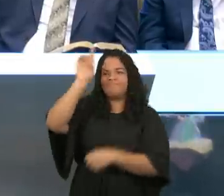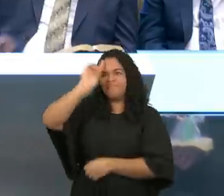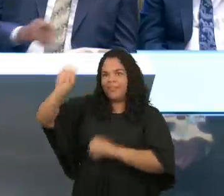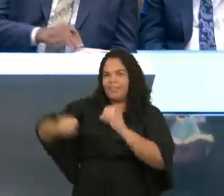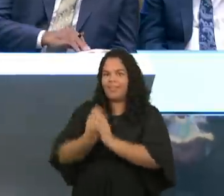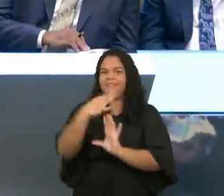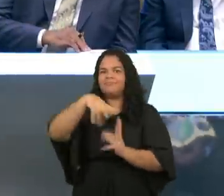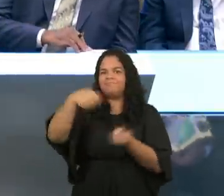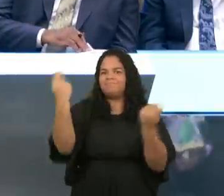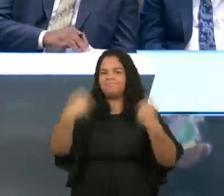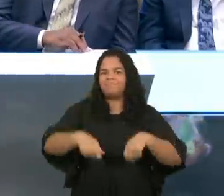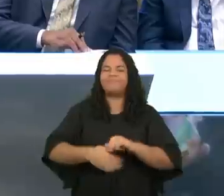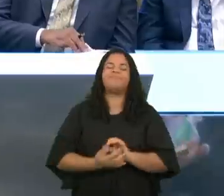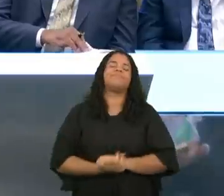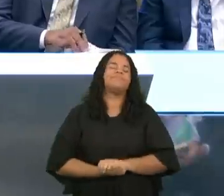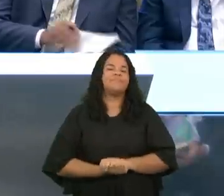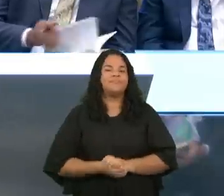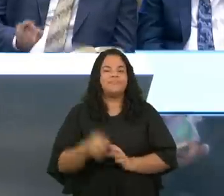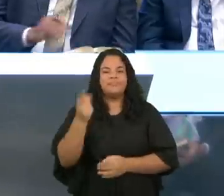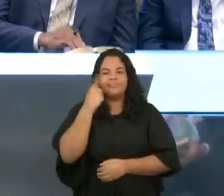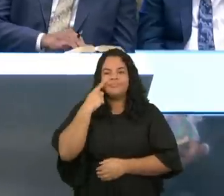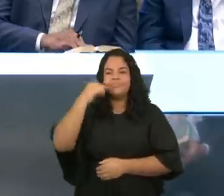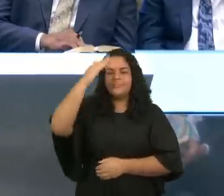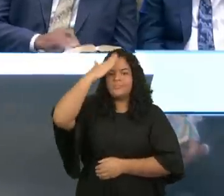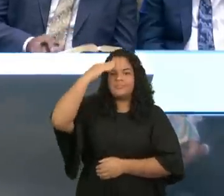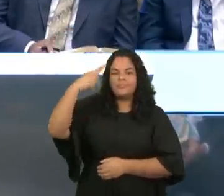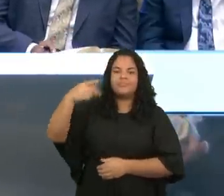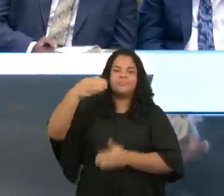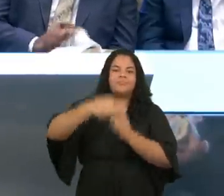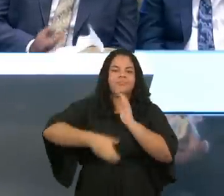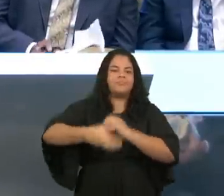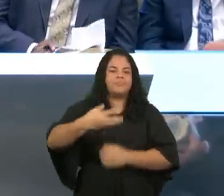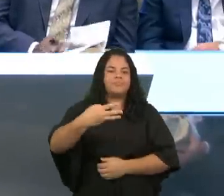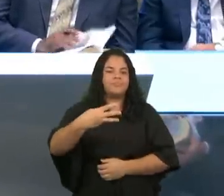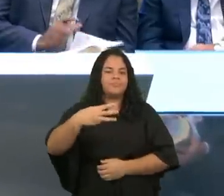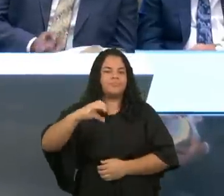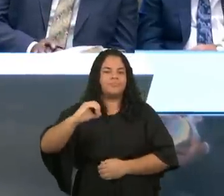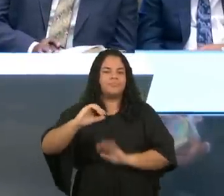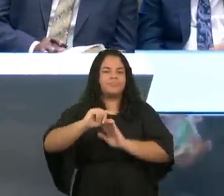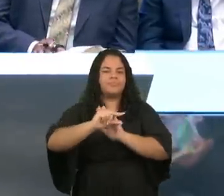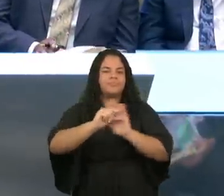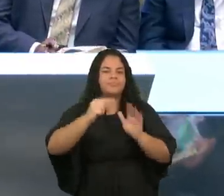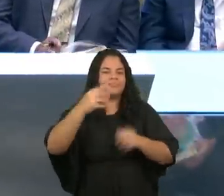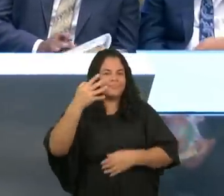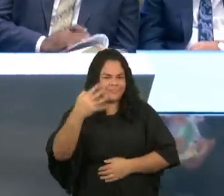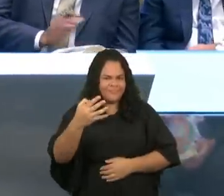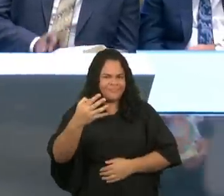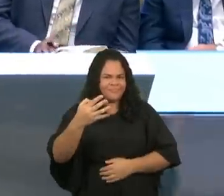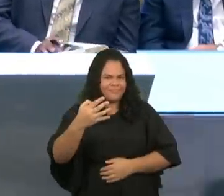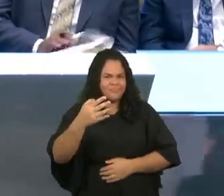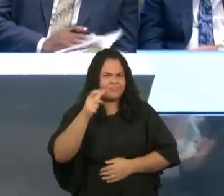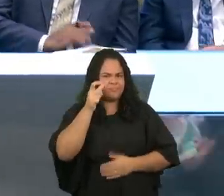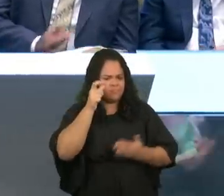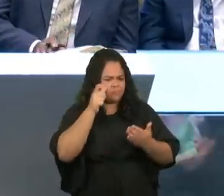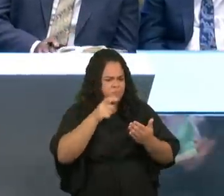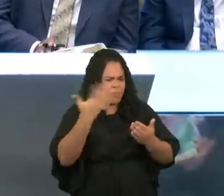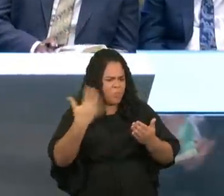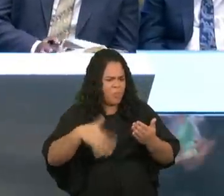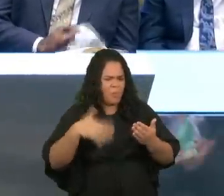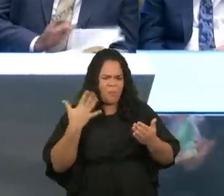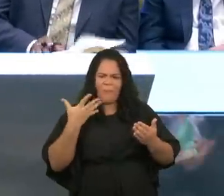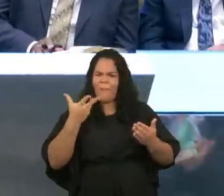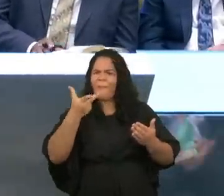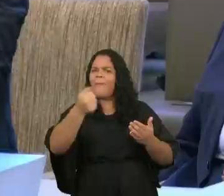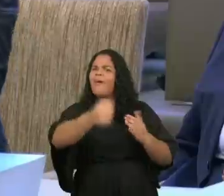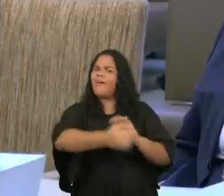Bíblia. Provérbios capítulo 30, versículo 4. É espetacular isso aqui. A gente passa por cima dele, para cima e para